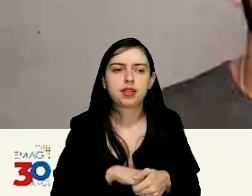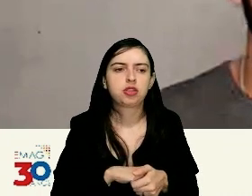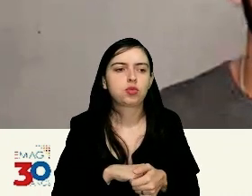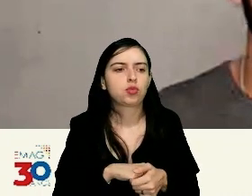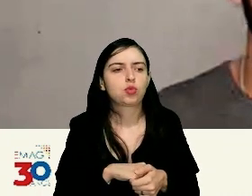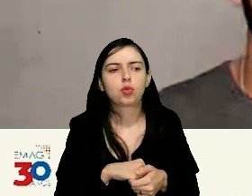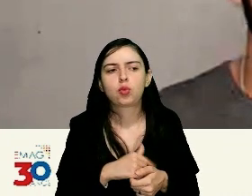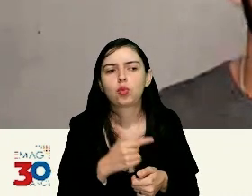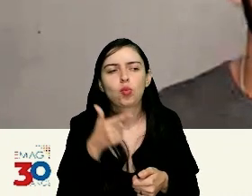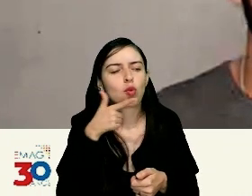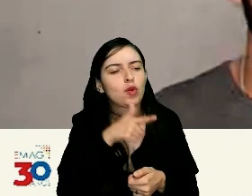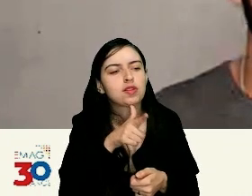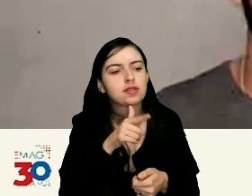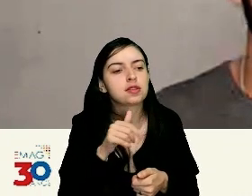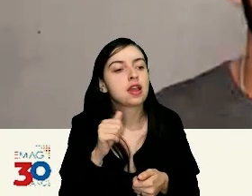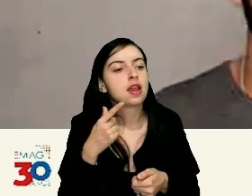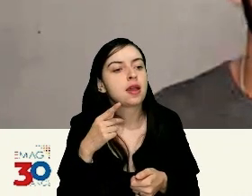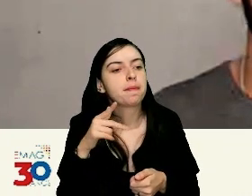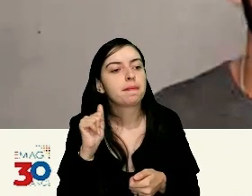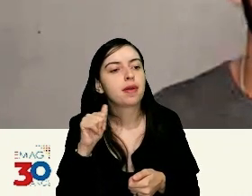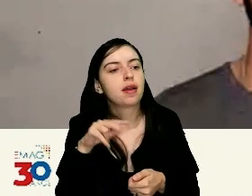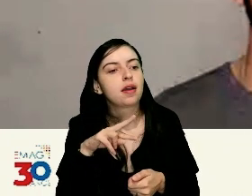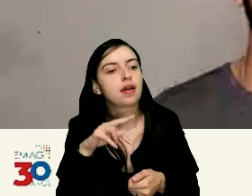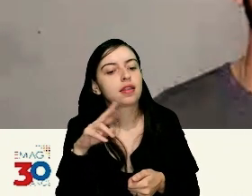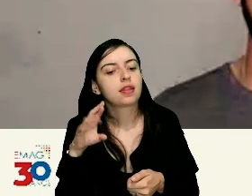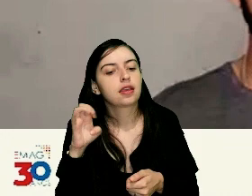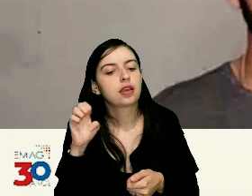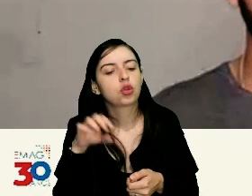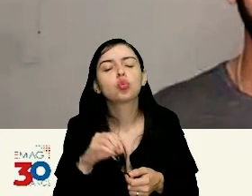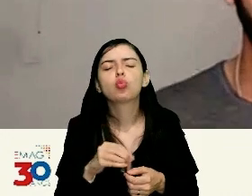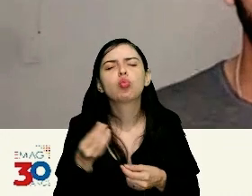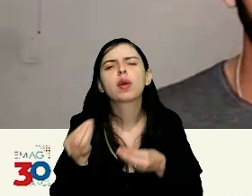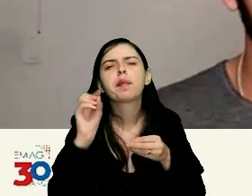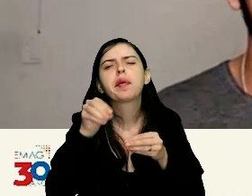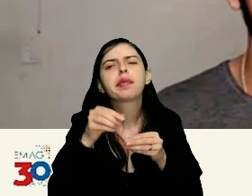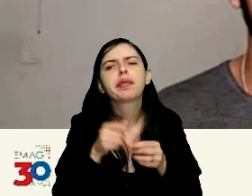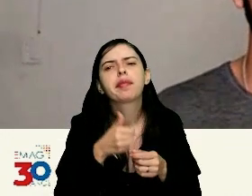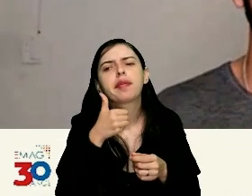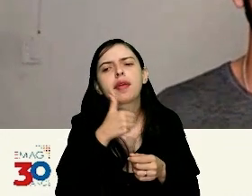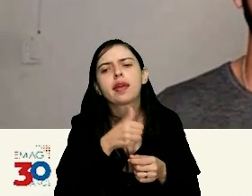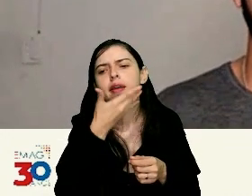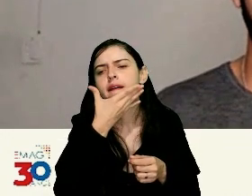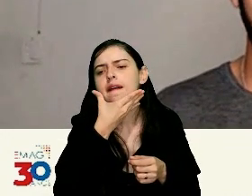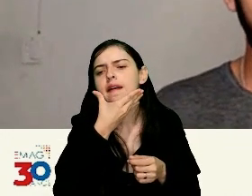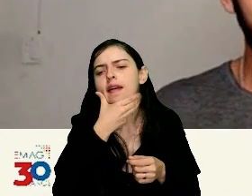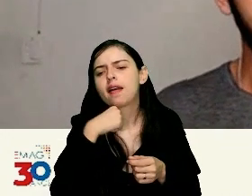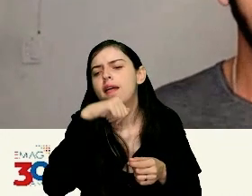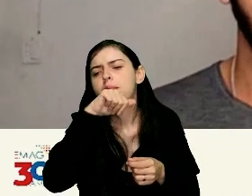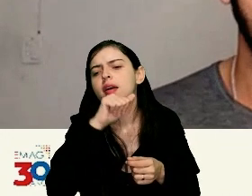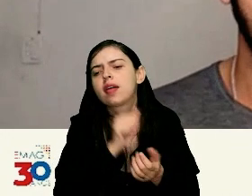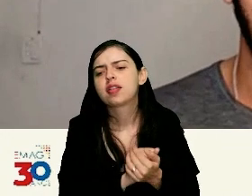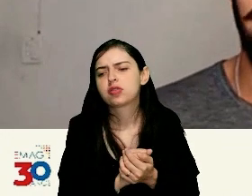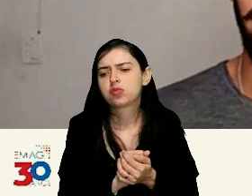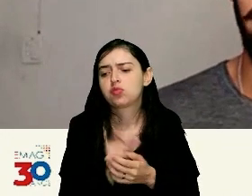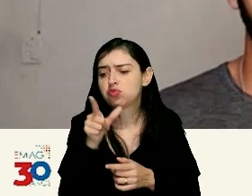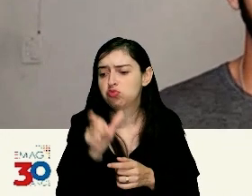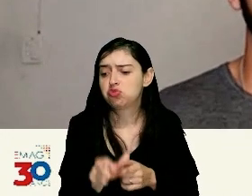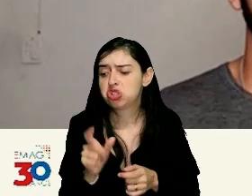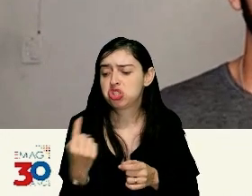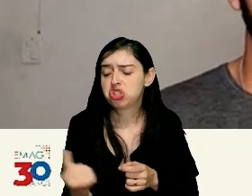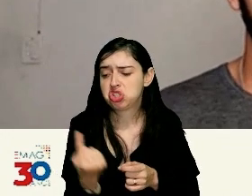Leandro trouxe. Cadê a mãe dessa criança? Você está sozinho com ela? Sério que você vai fazer